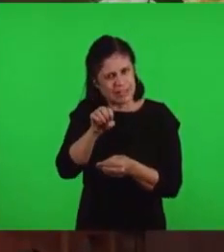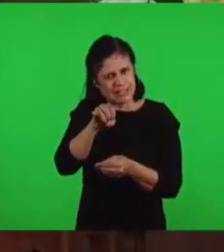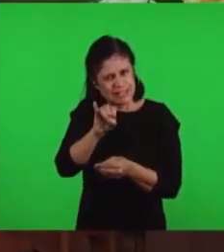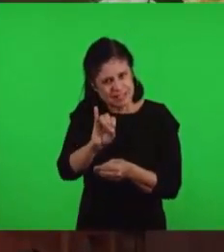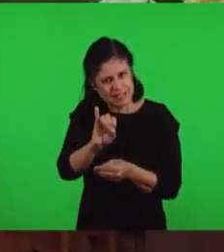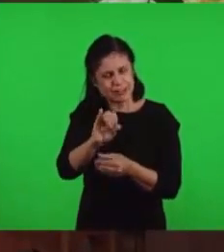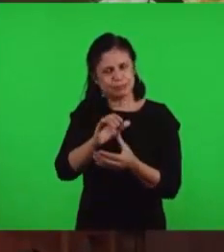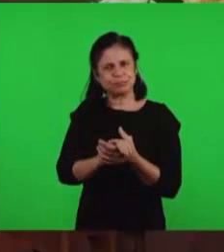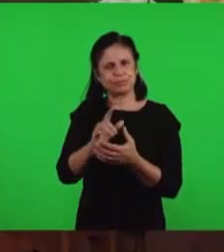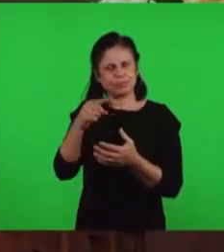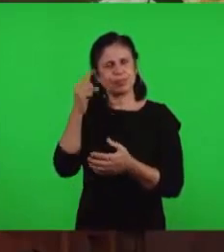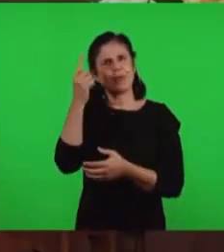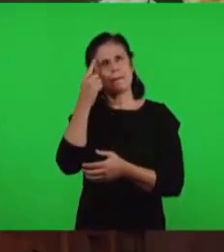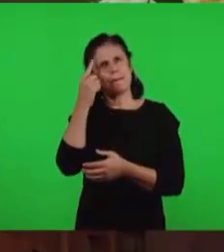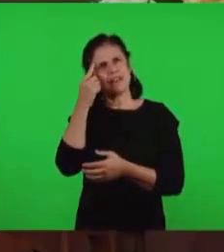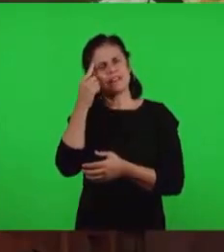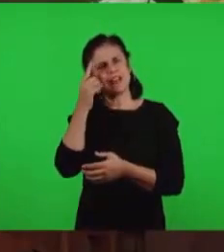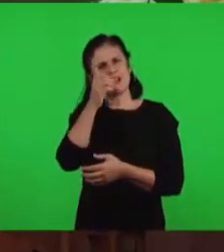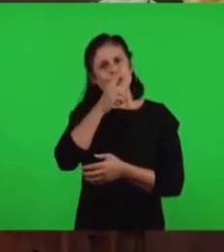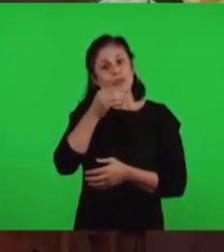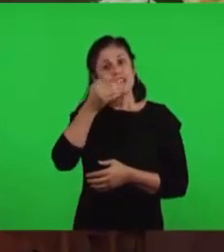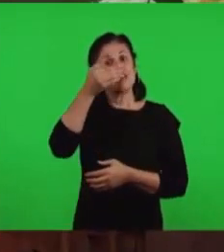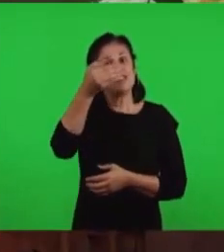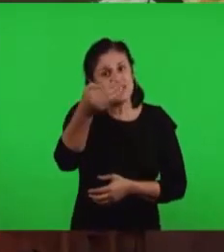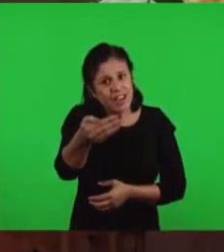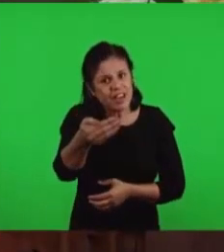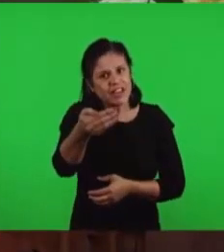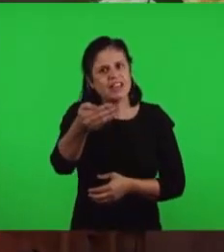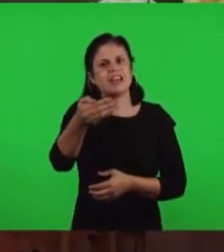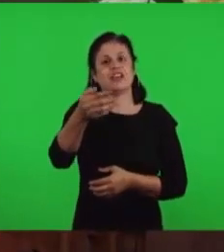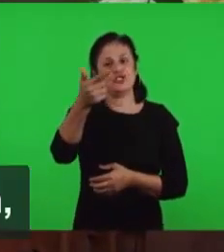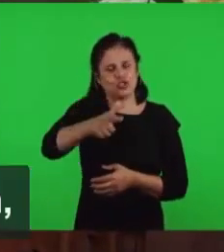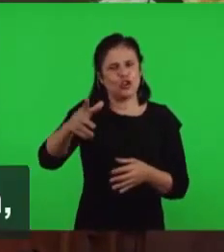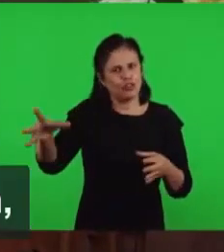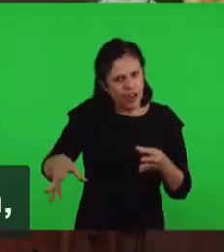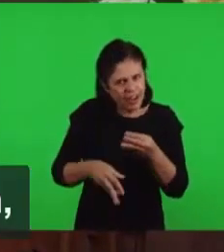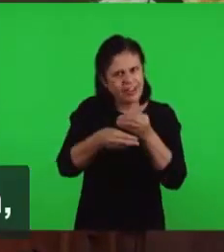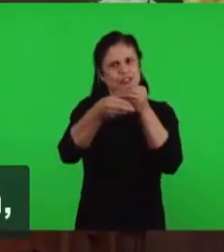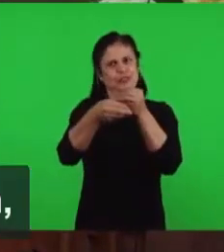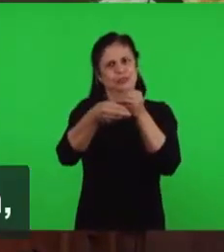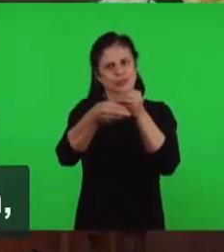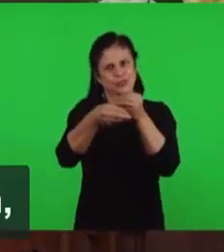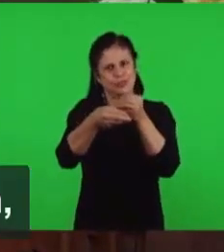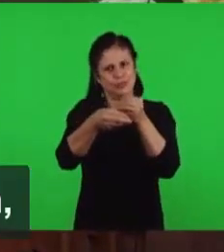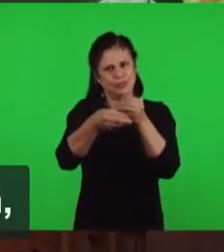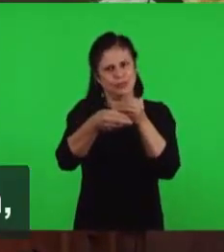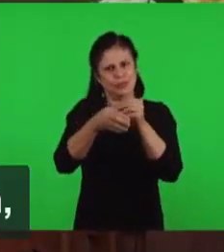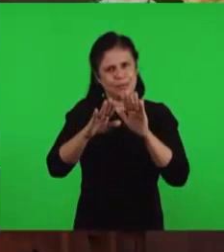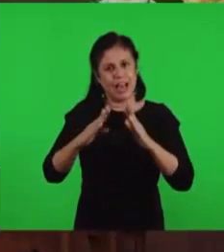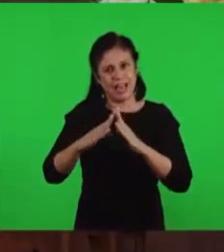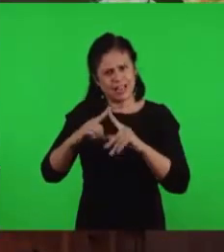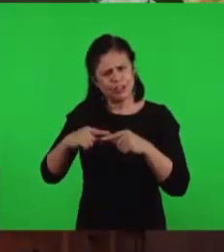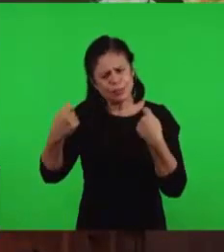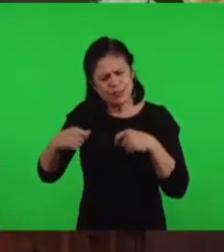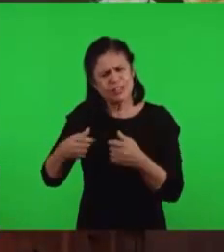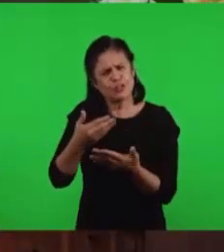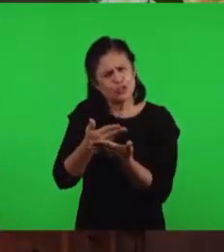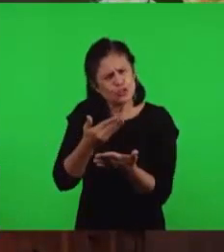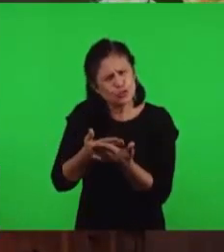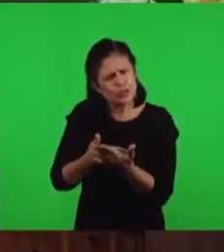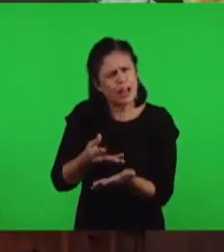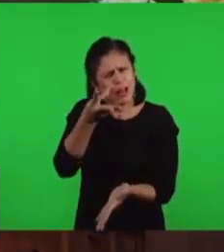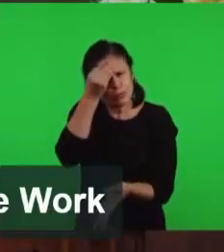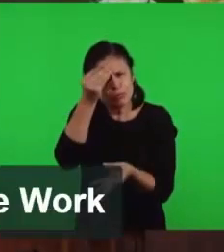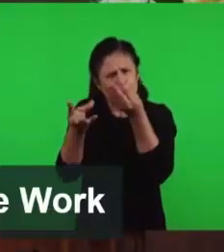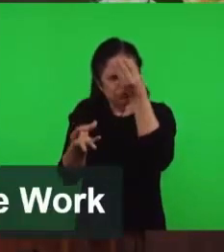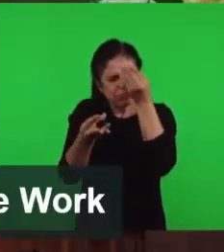no domingo próximo sumiu o assunto vamos ver as coisas mais diferentes ainda mas que é do interesse da igreja é do seu interesse meu